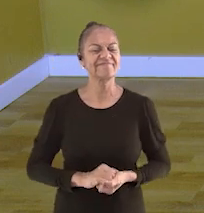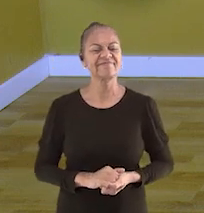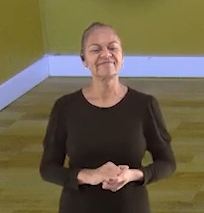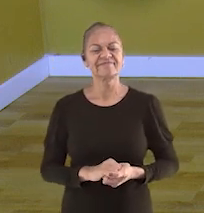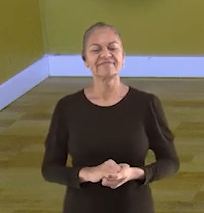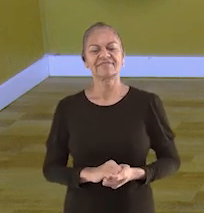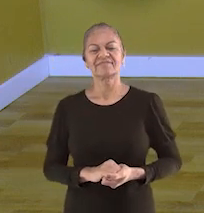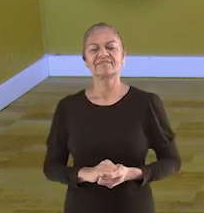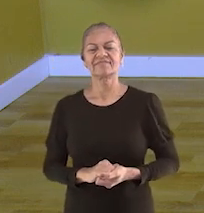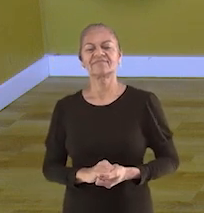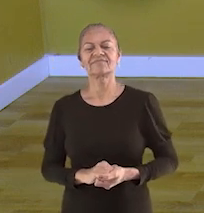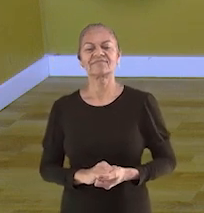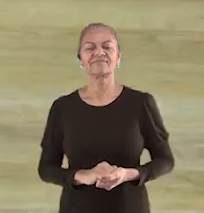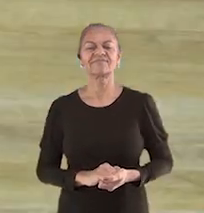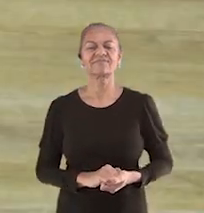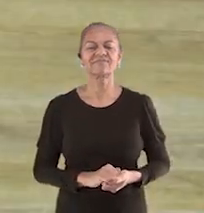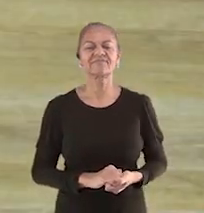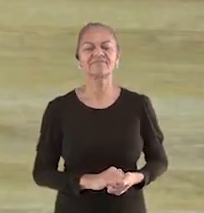Isso.